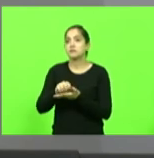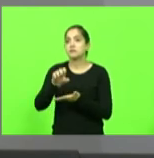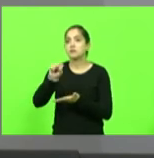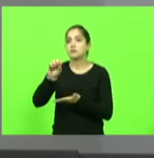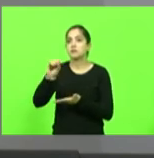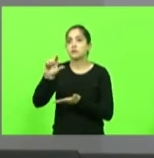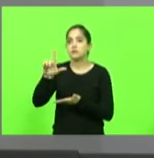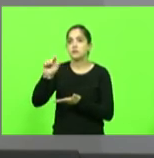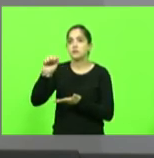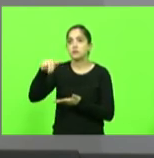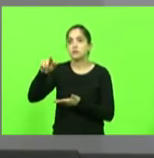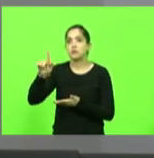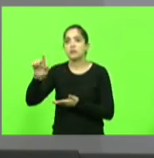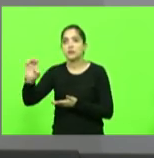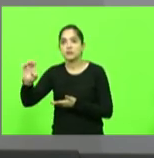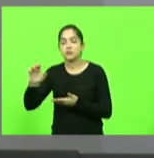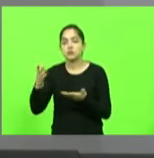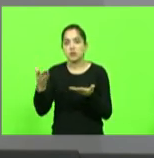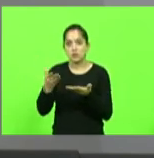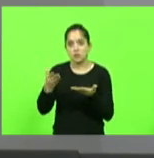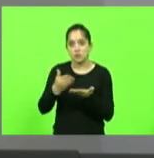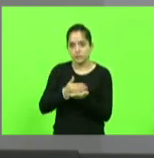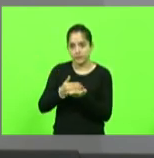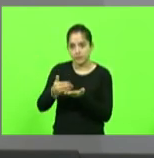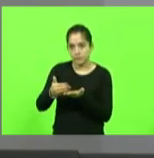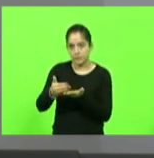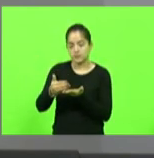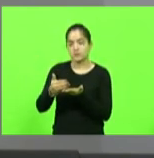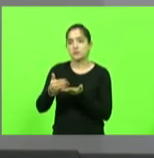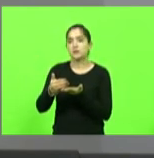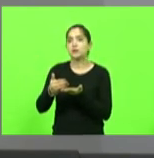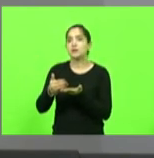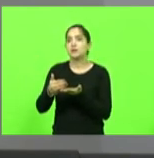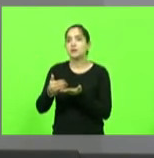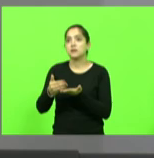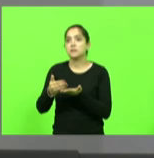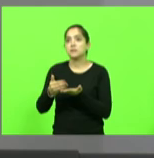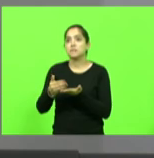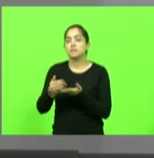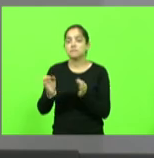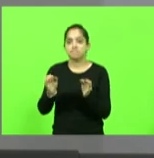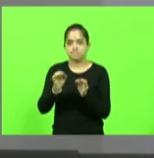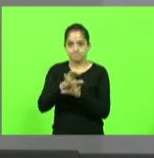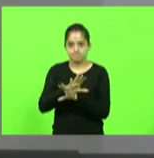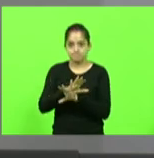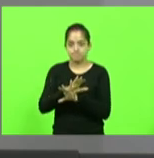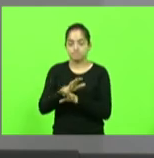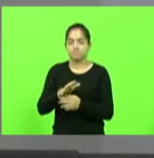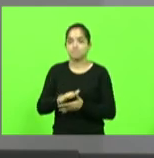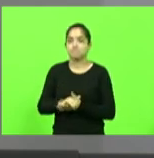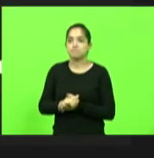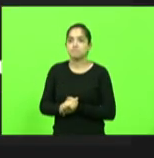Solange, passo a tua fala agora e aí a gente vai para o fechamento da nossa audiência.